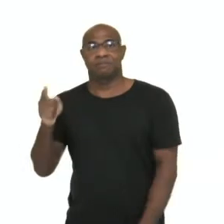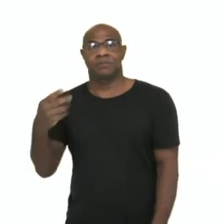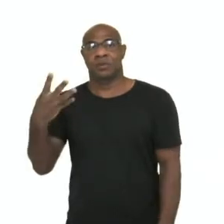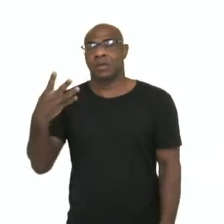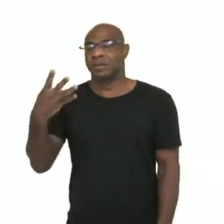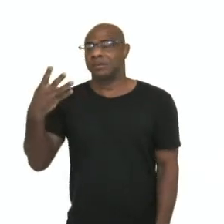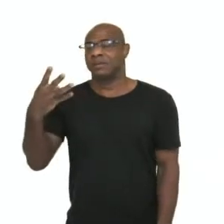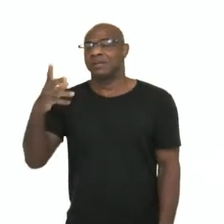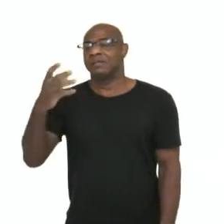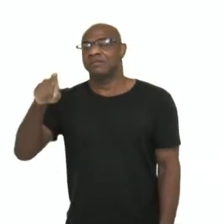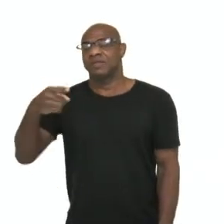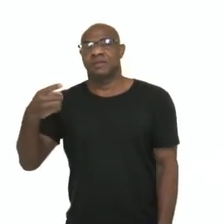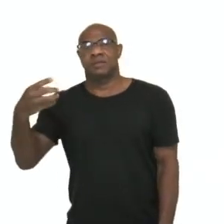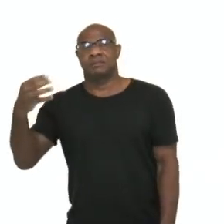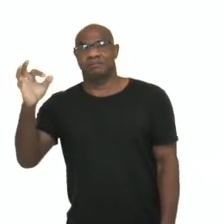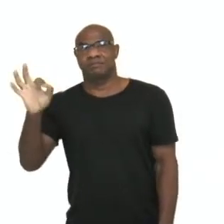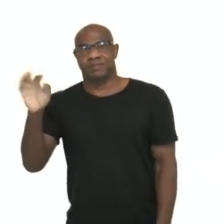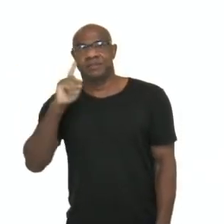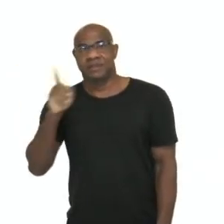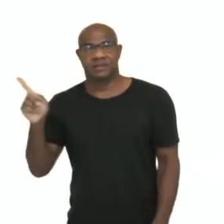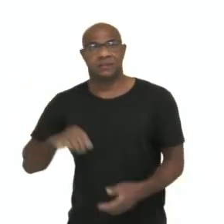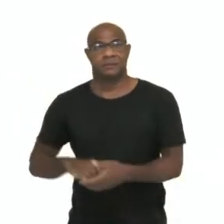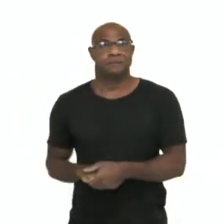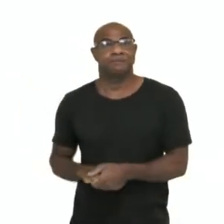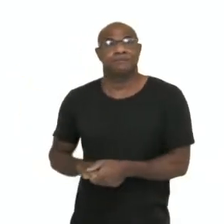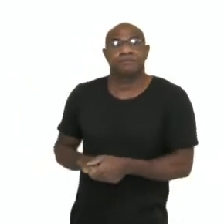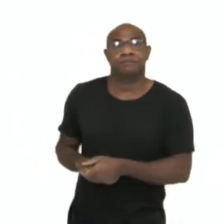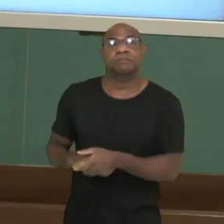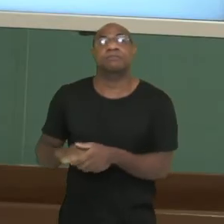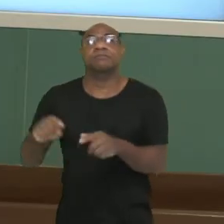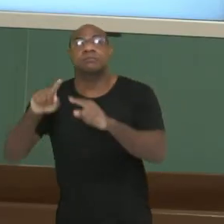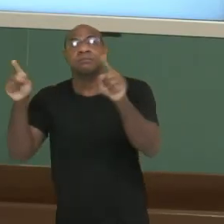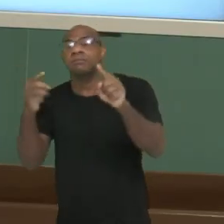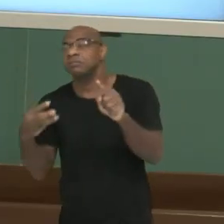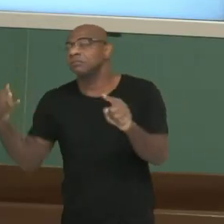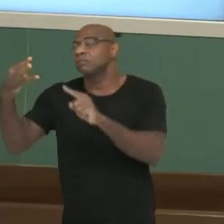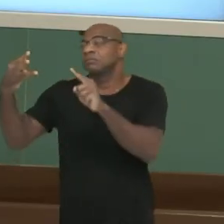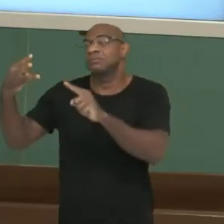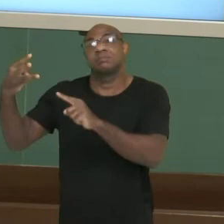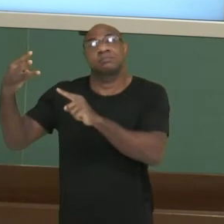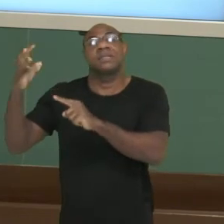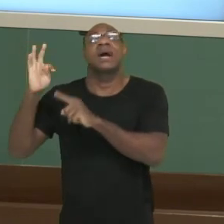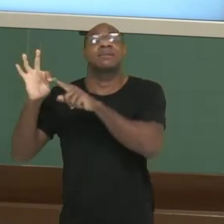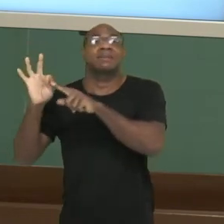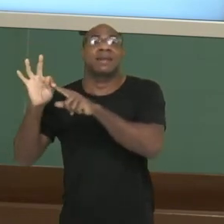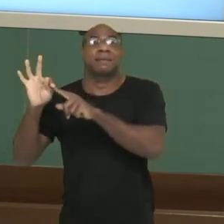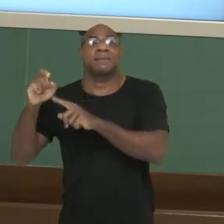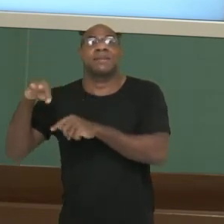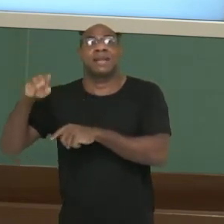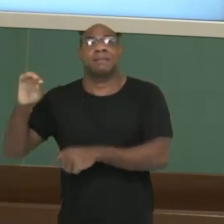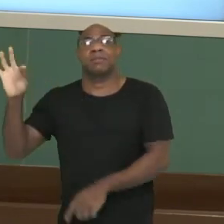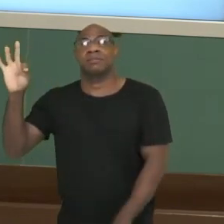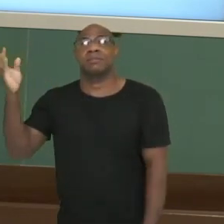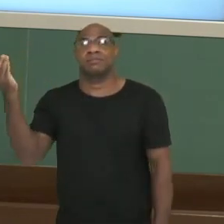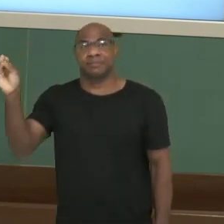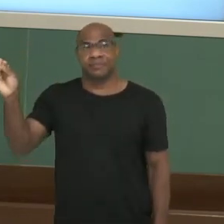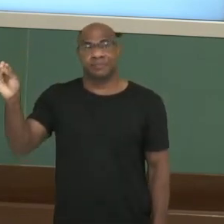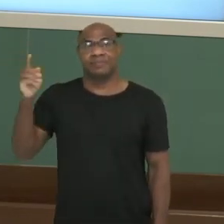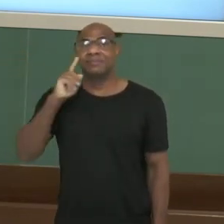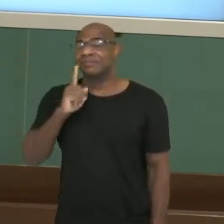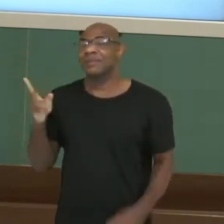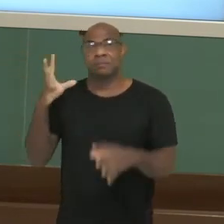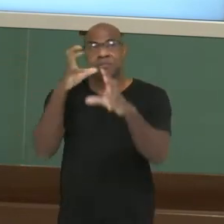e o expoente, o tempinho lá é 3, ok? Então, eu somo, faço essa conta e tenho essa